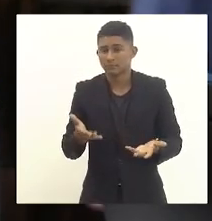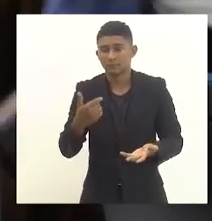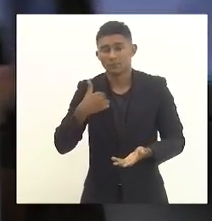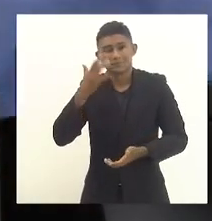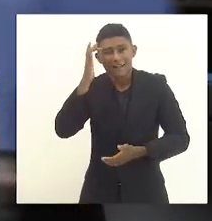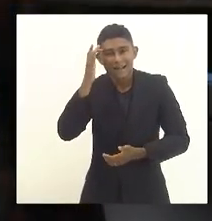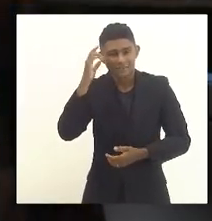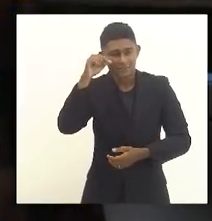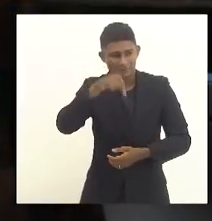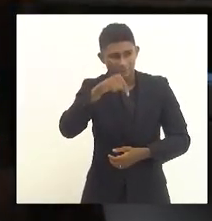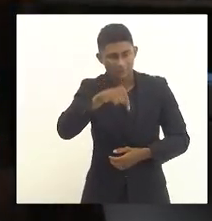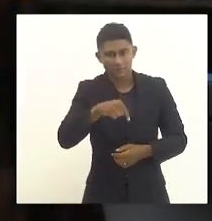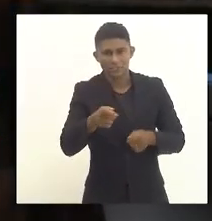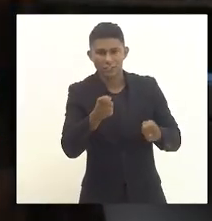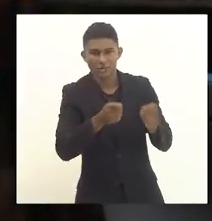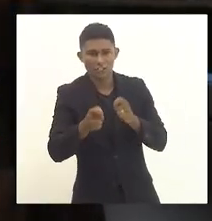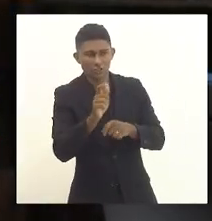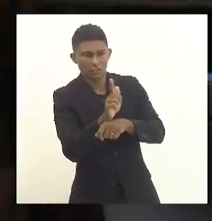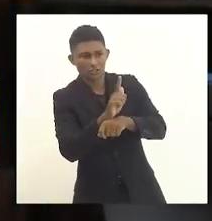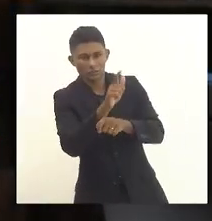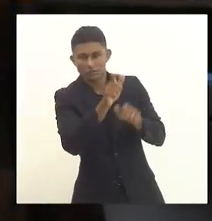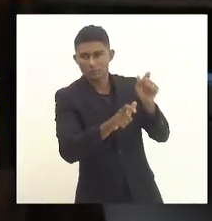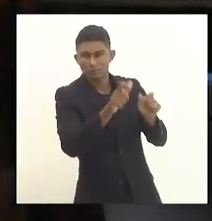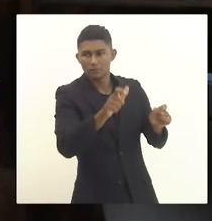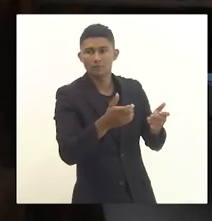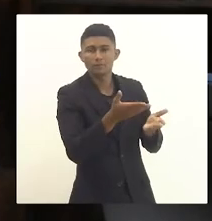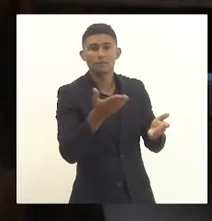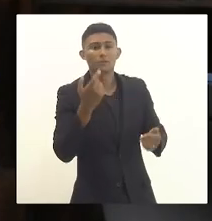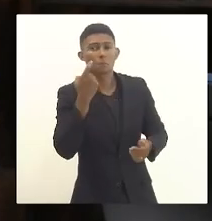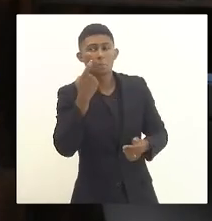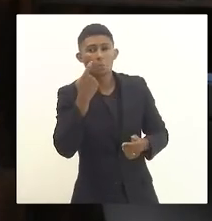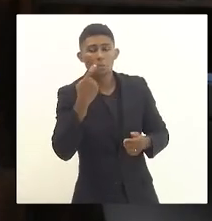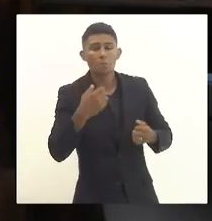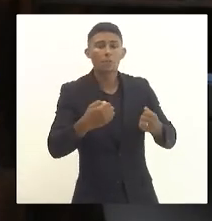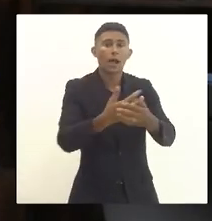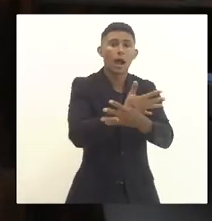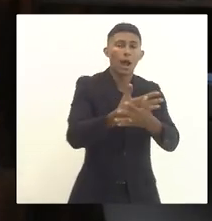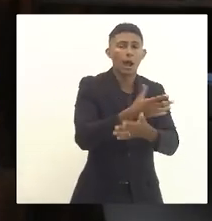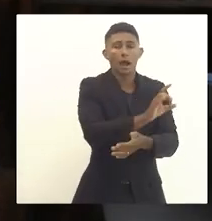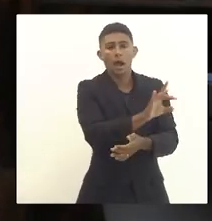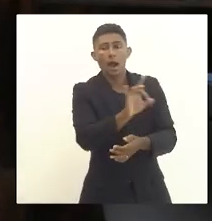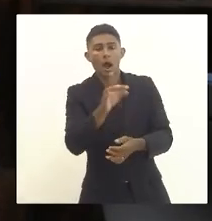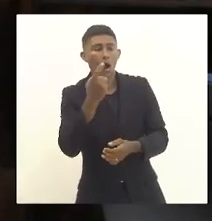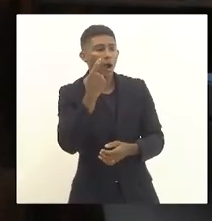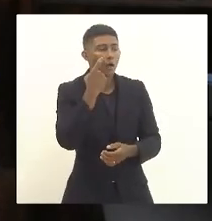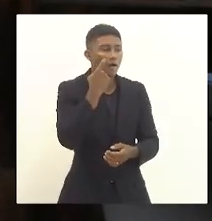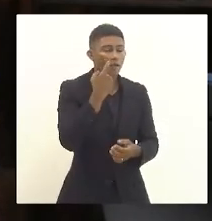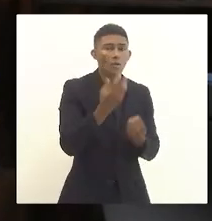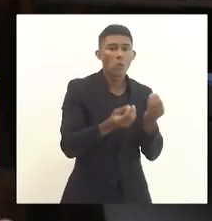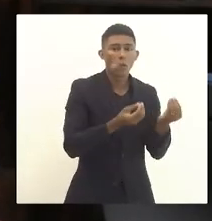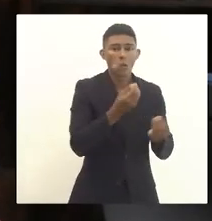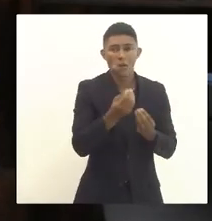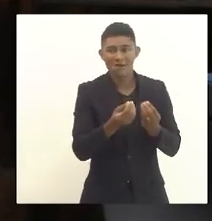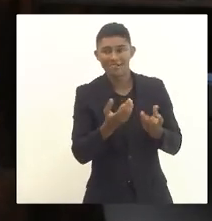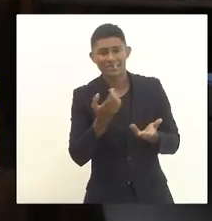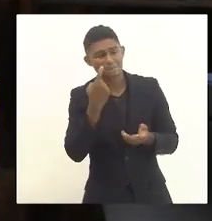gestores públicos, é a depender das necessidades dos municípios, escolher a melhor modelagem para acelerar